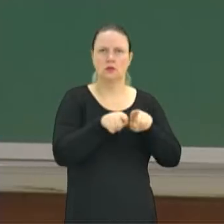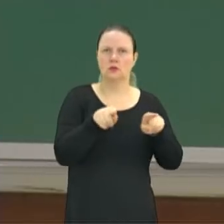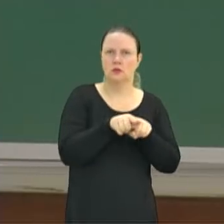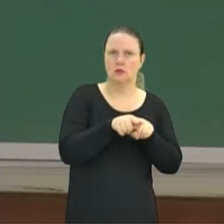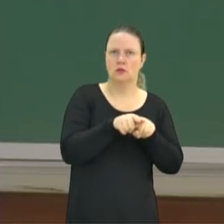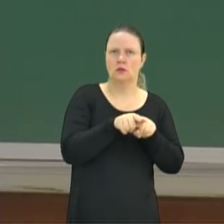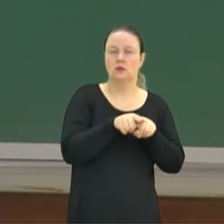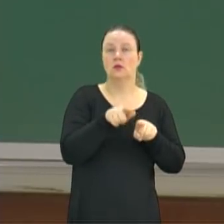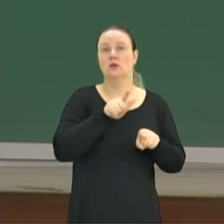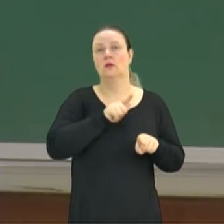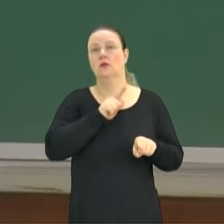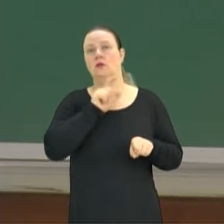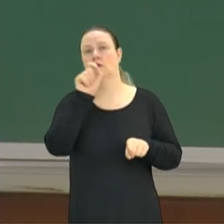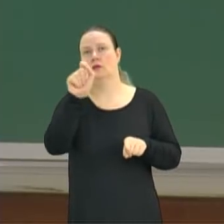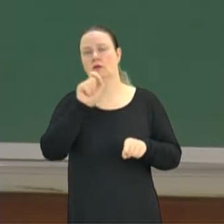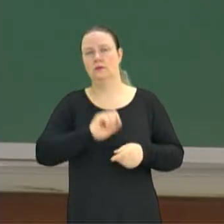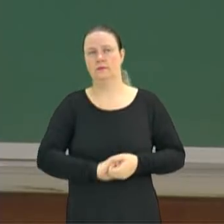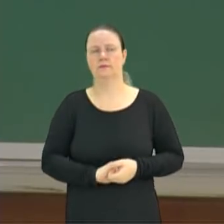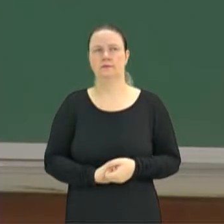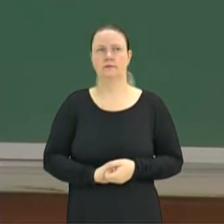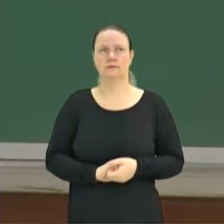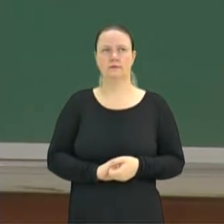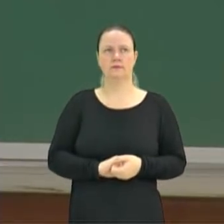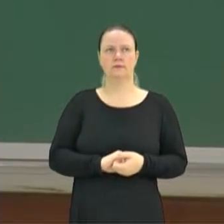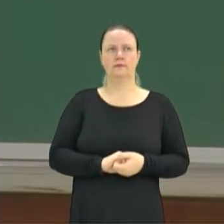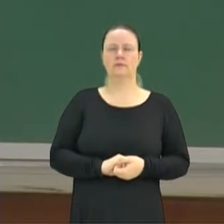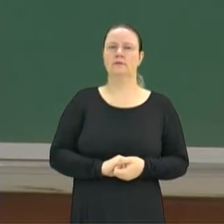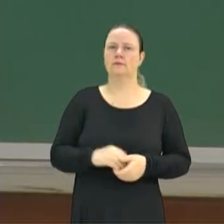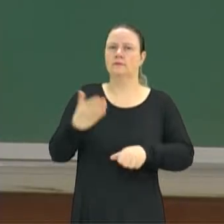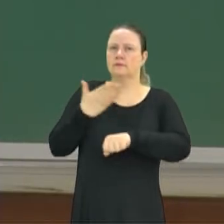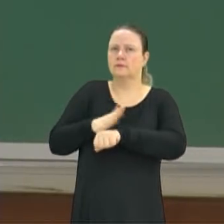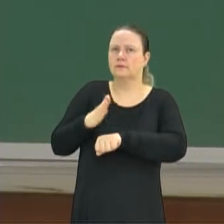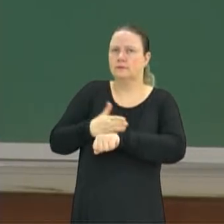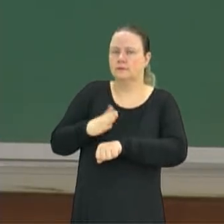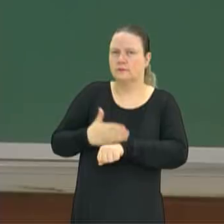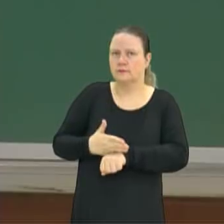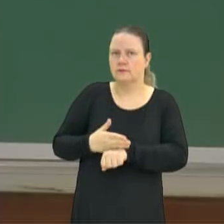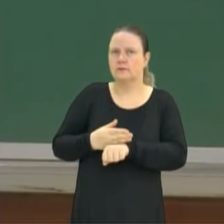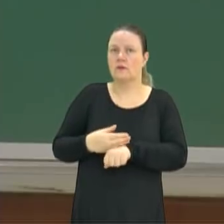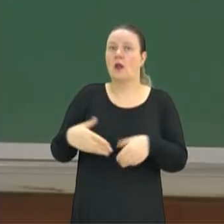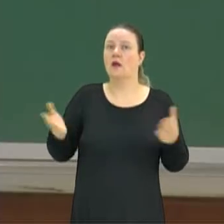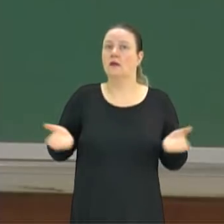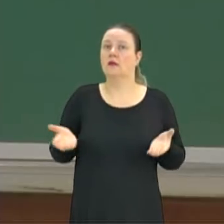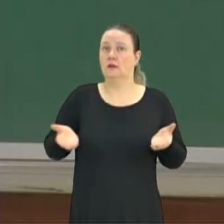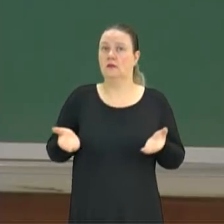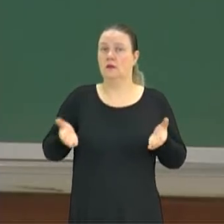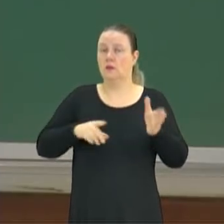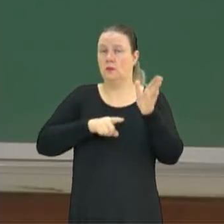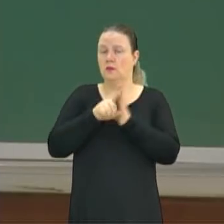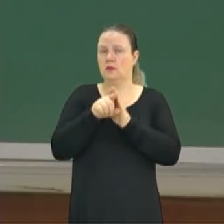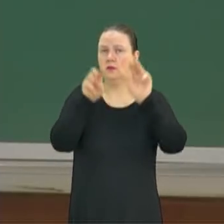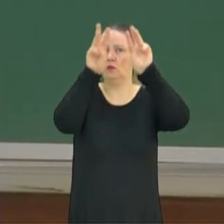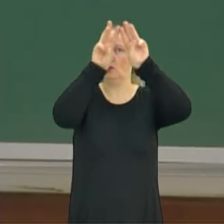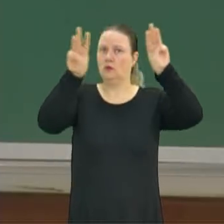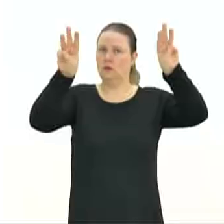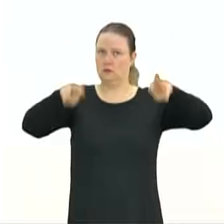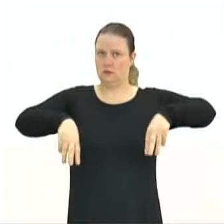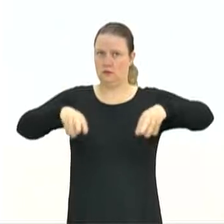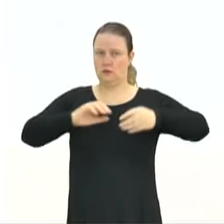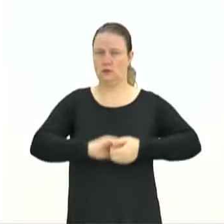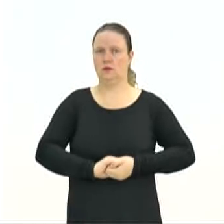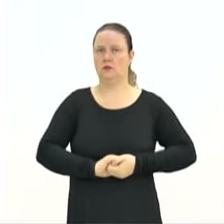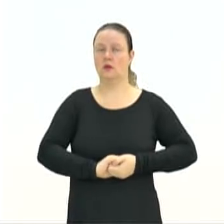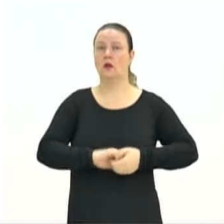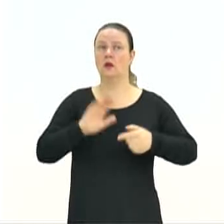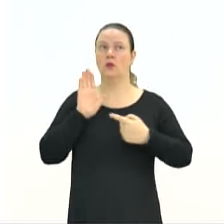não retorna lá para o produtor. Exercício. Esse aqui é da Universidade Federal do Paraná, que é importante para a gente aqui também.